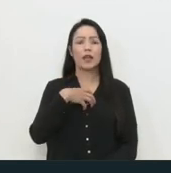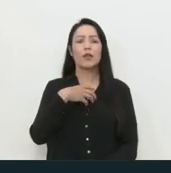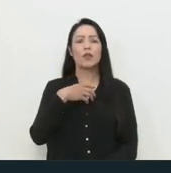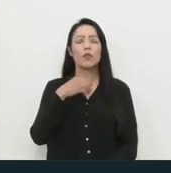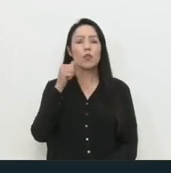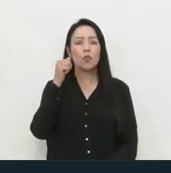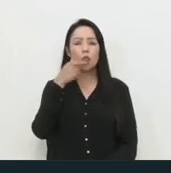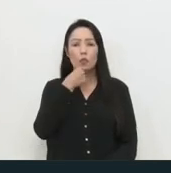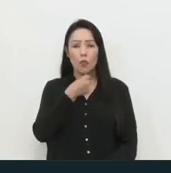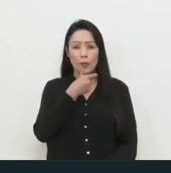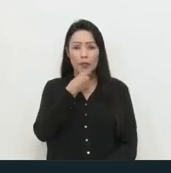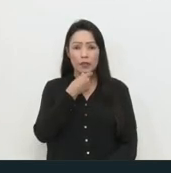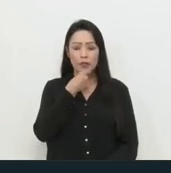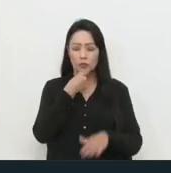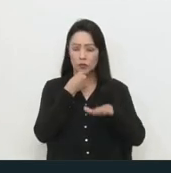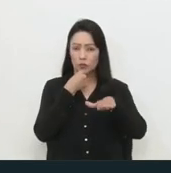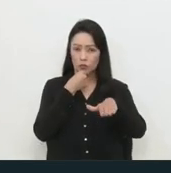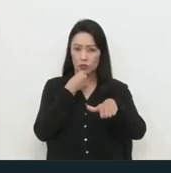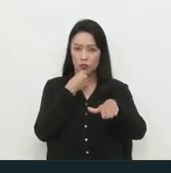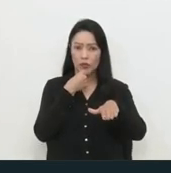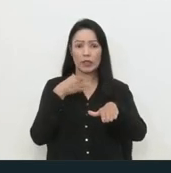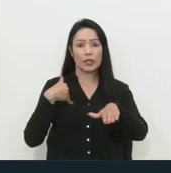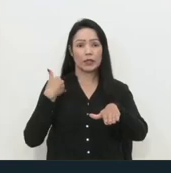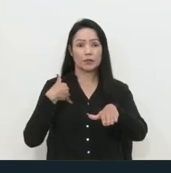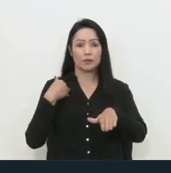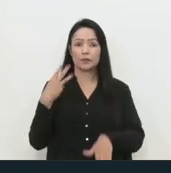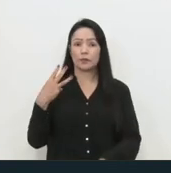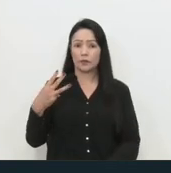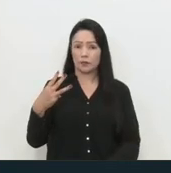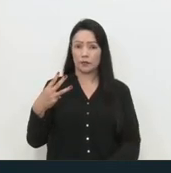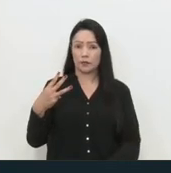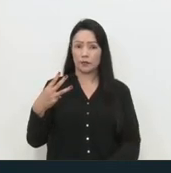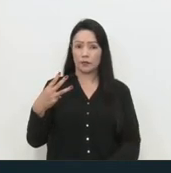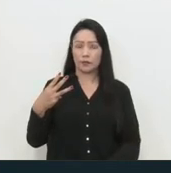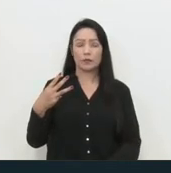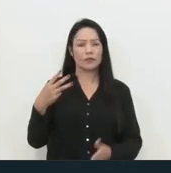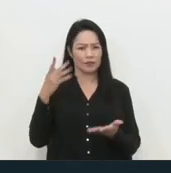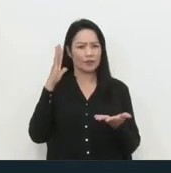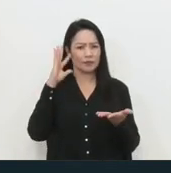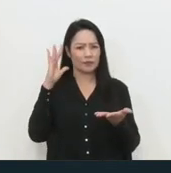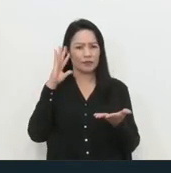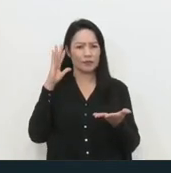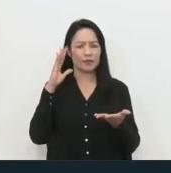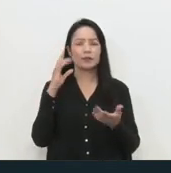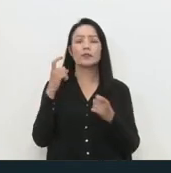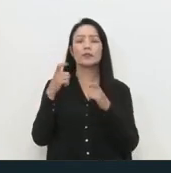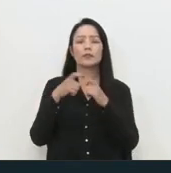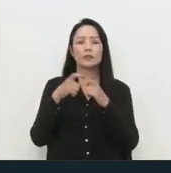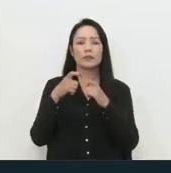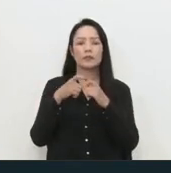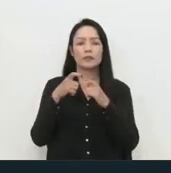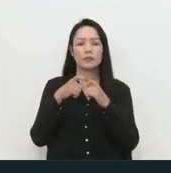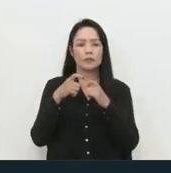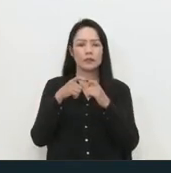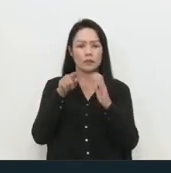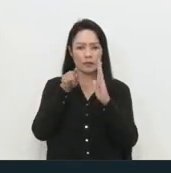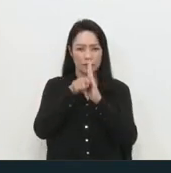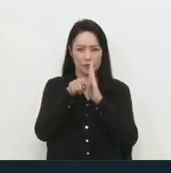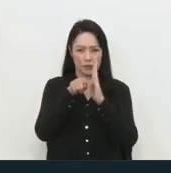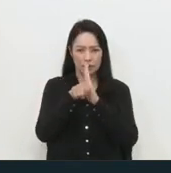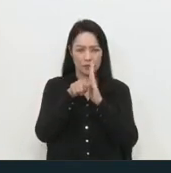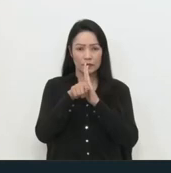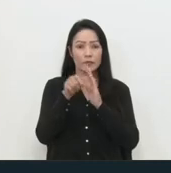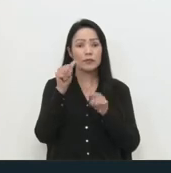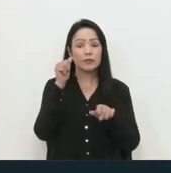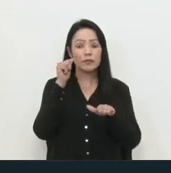3 anos Imaginem vereadores e vereadoras uma médica perguntar para uma menina